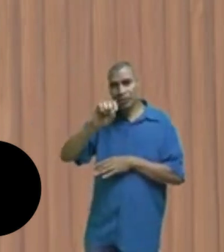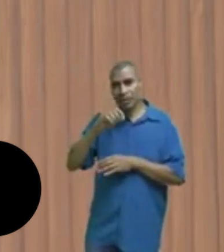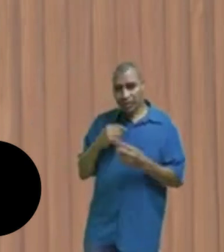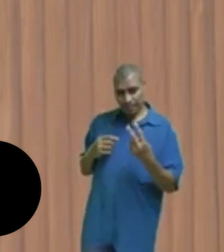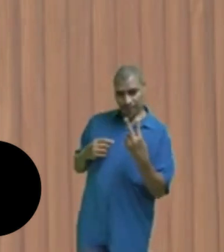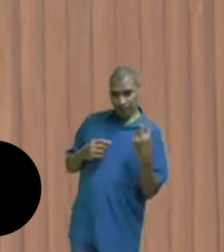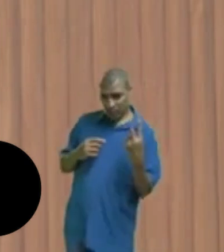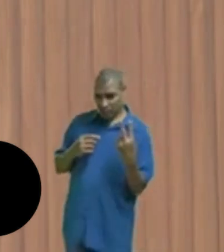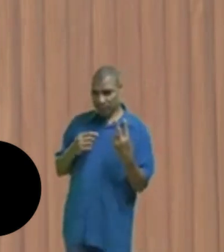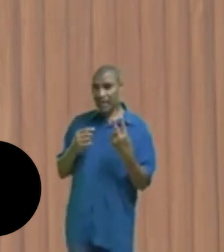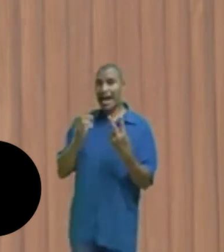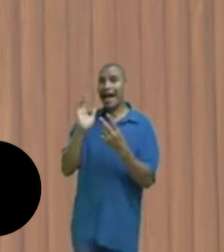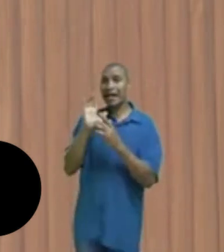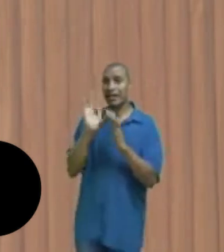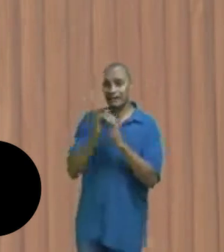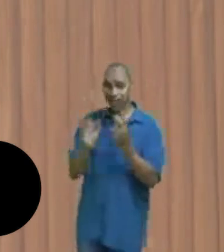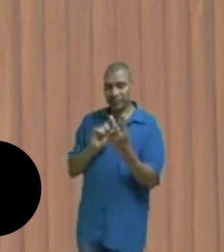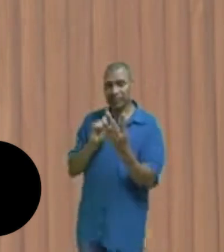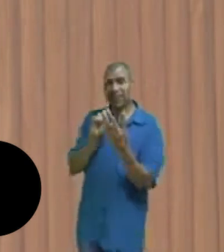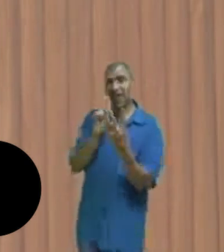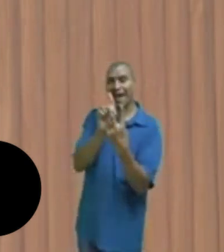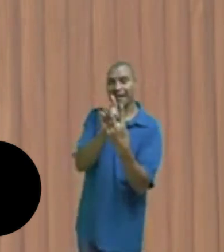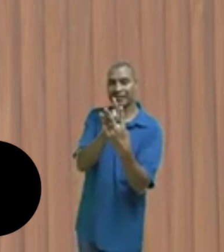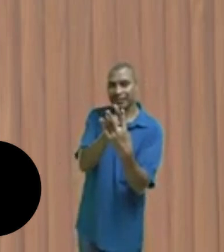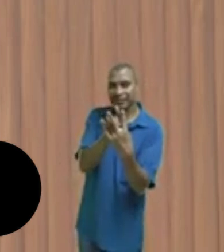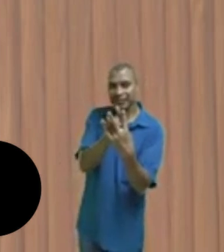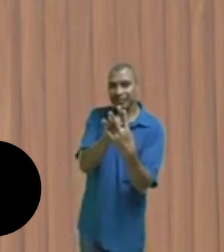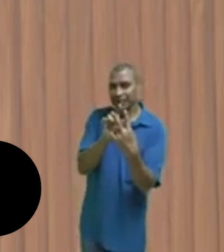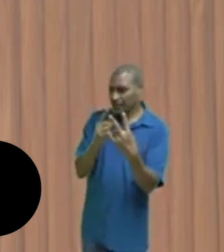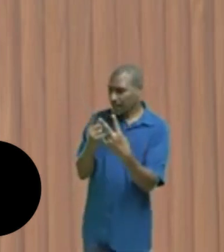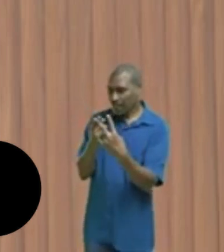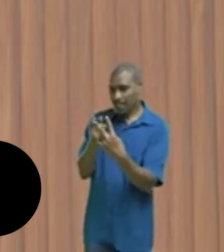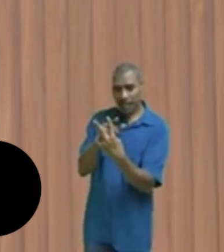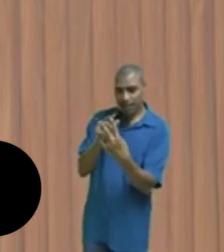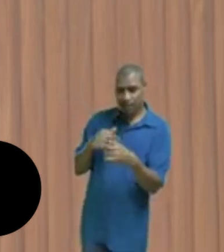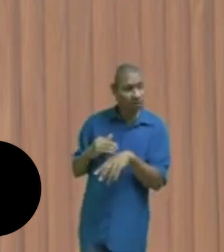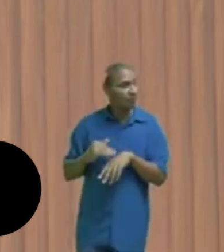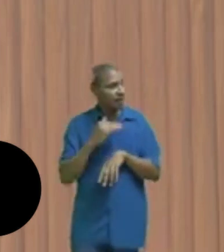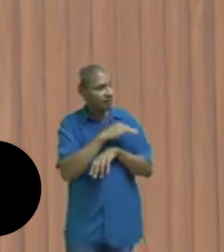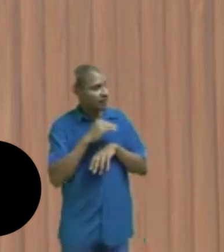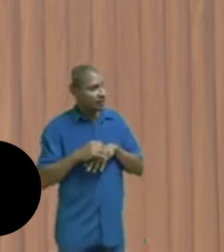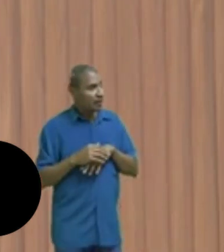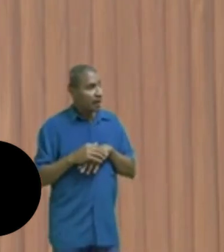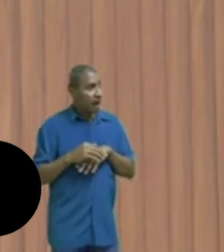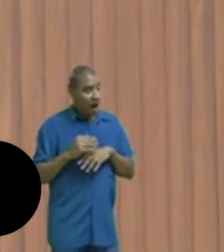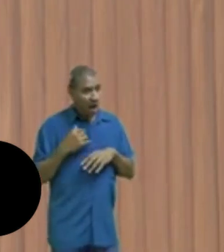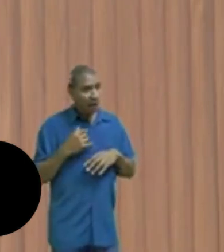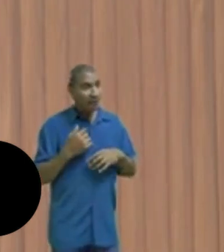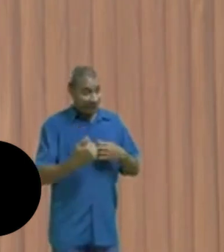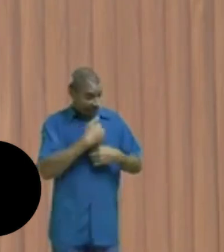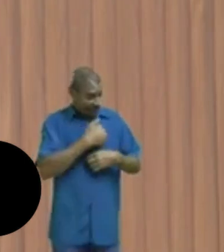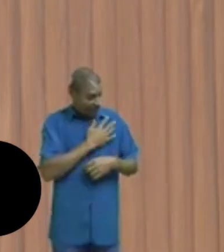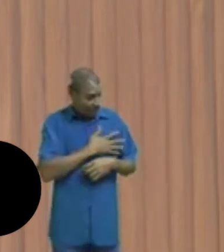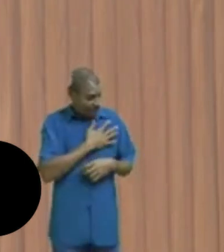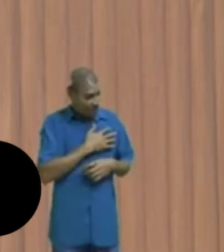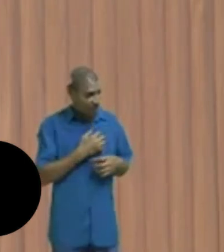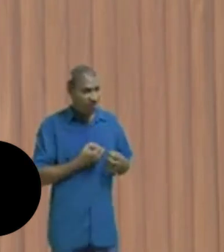ouvindo, aquilo ia aquecendo o seu coração. O homem conhece a Deus quando Deus se revela.